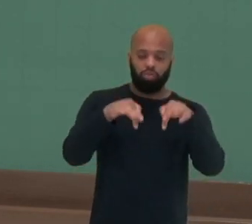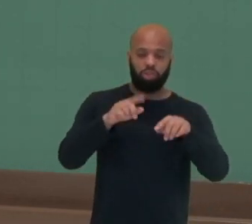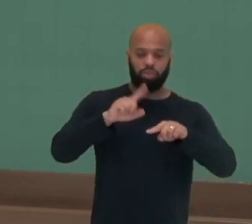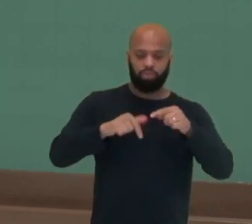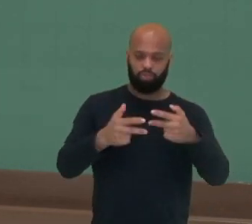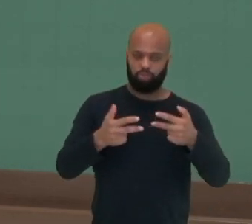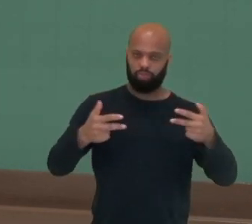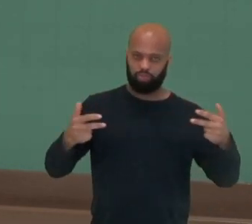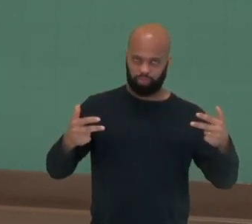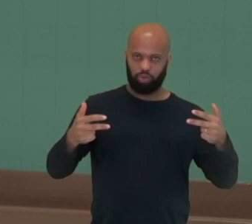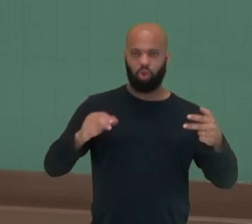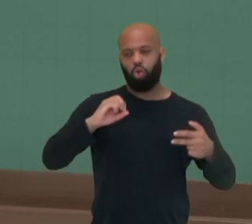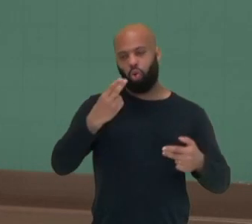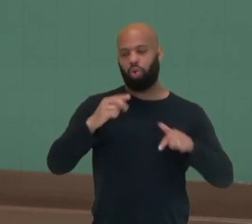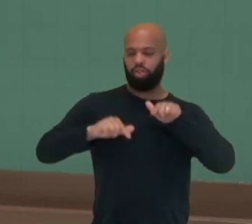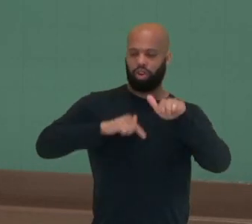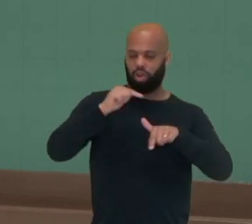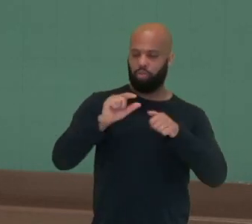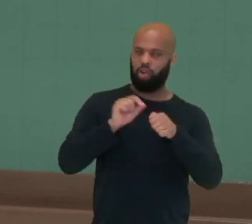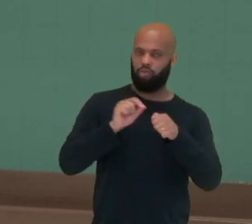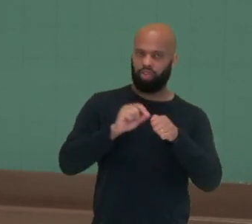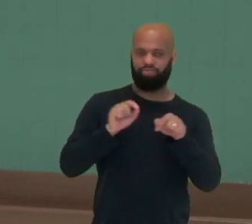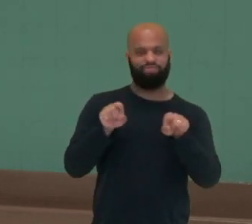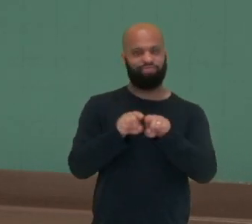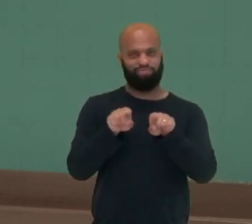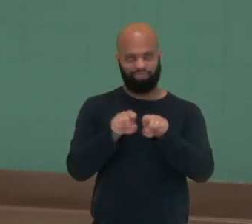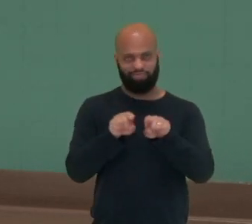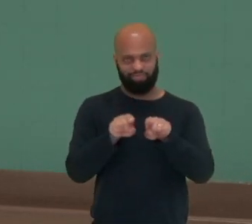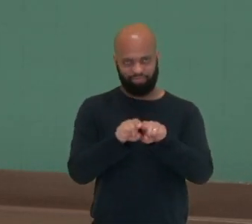de um produto ou de um serviço que a gente